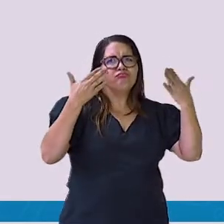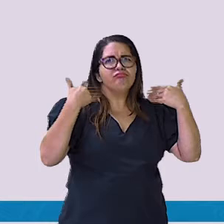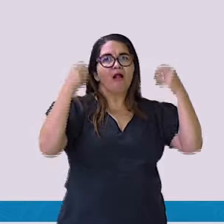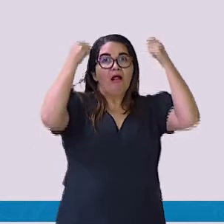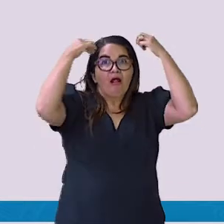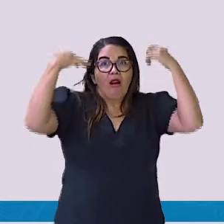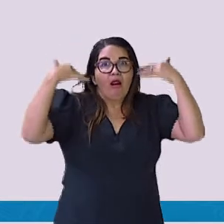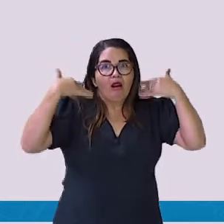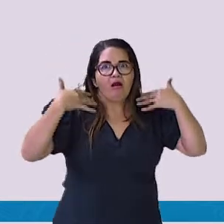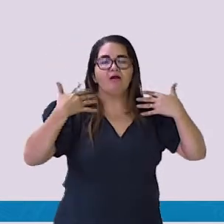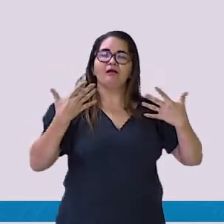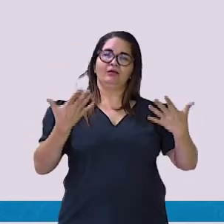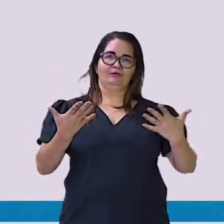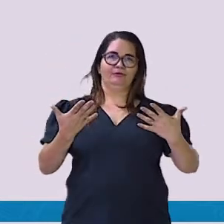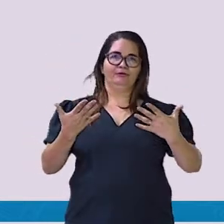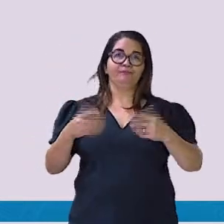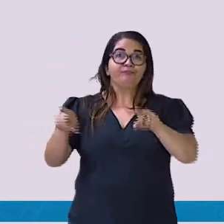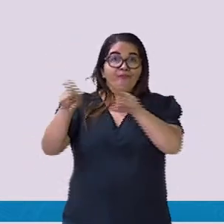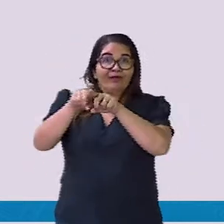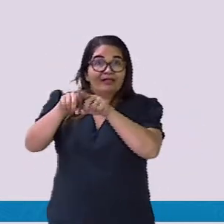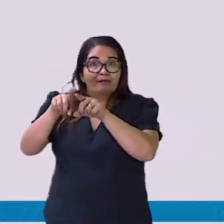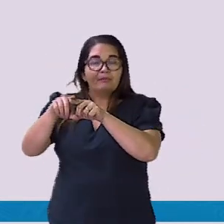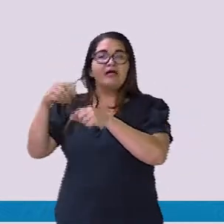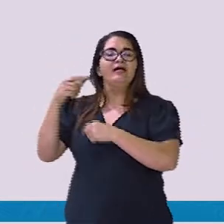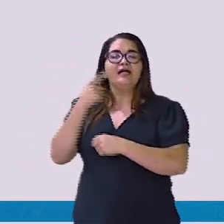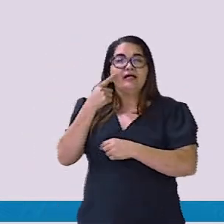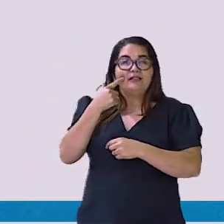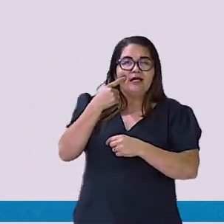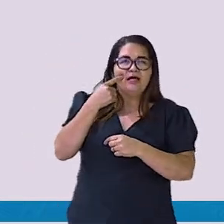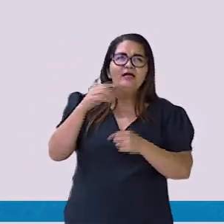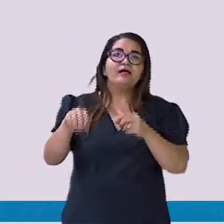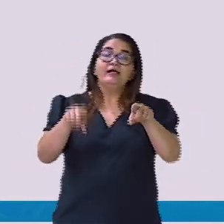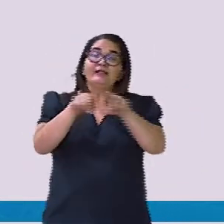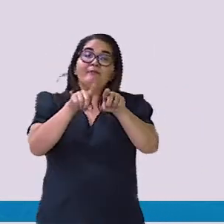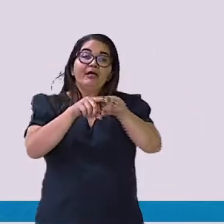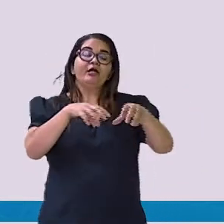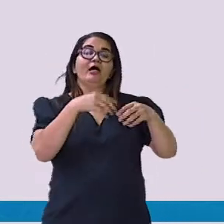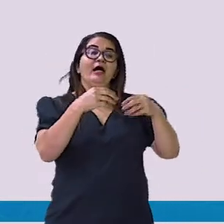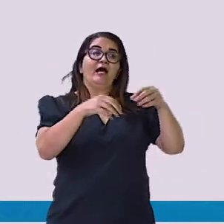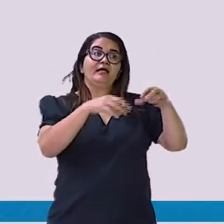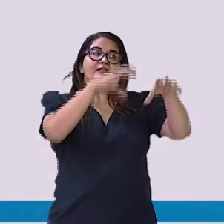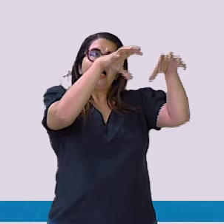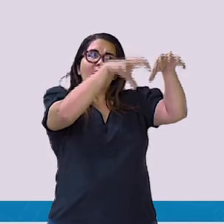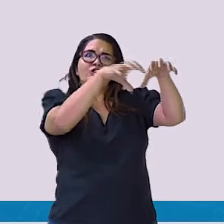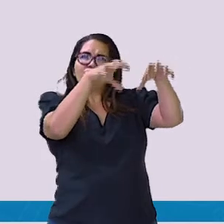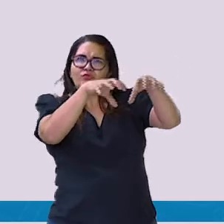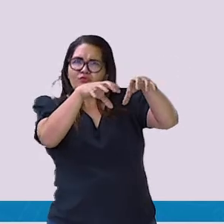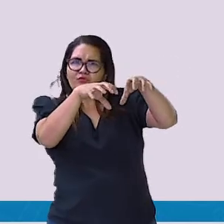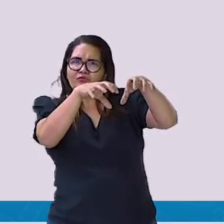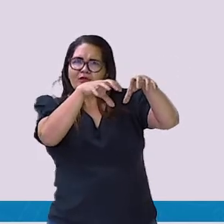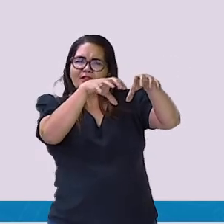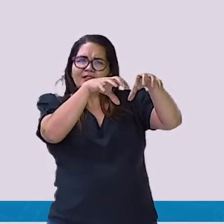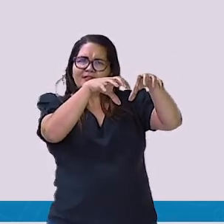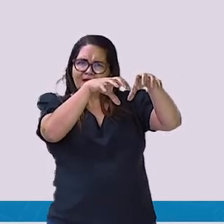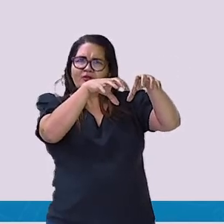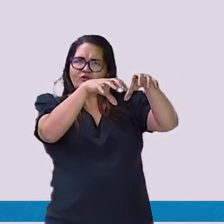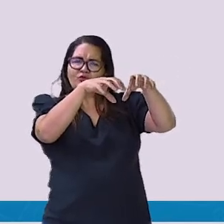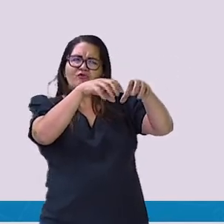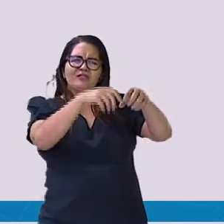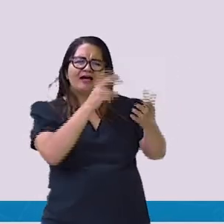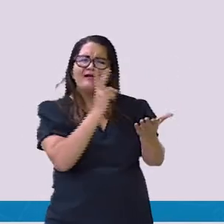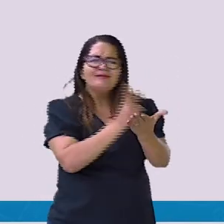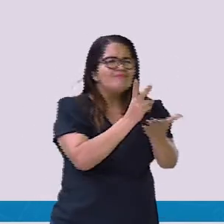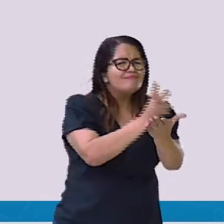Apresenta alta pluviosidade e chuvas distribuídas regularmente por todos os meses do ano.